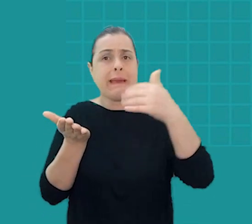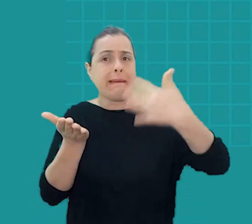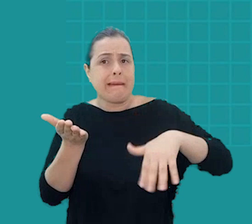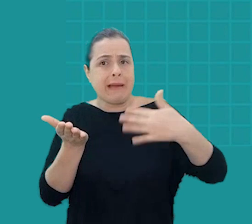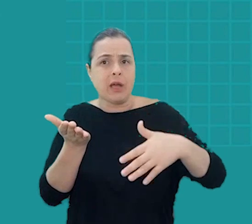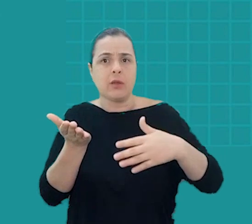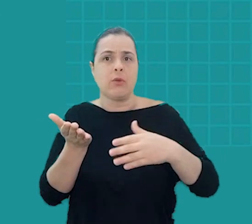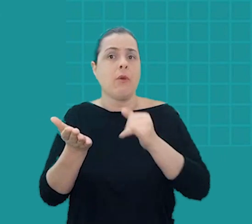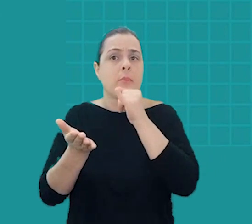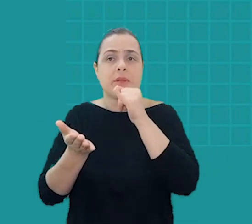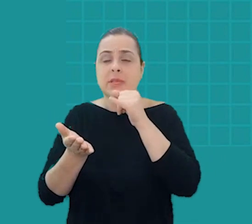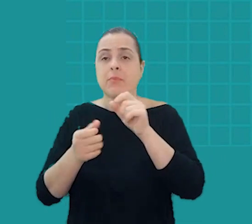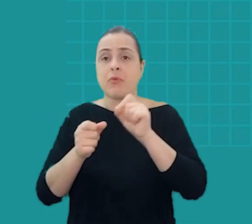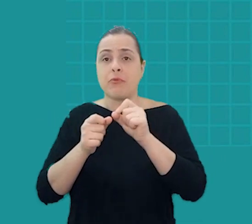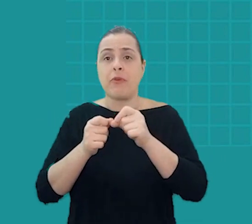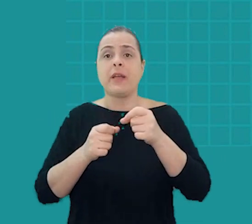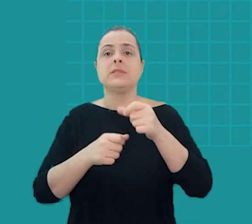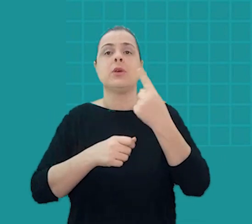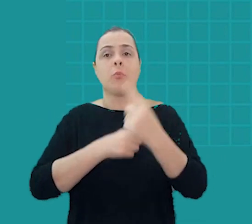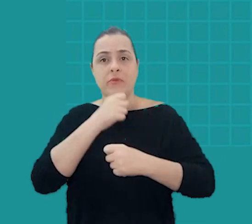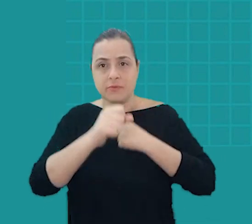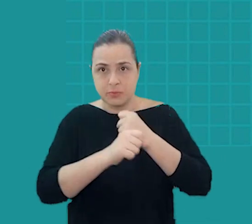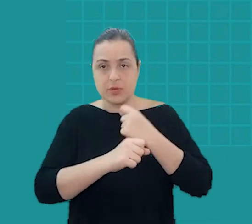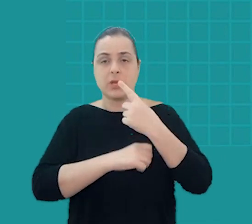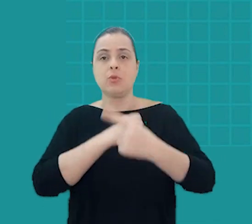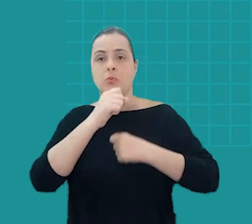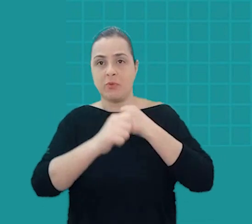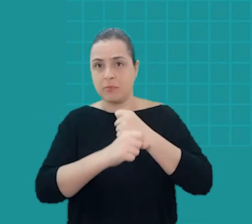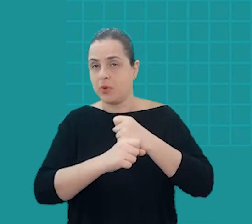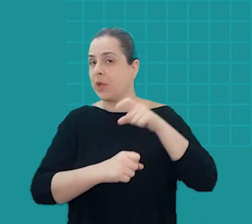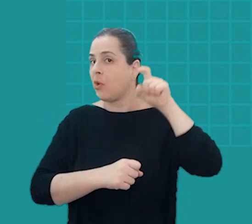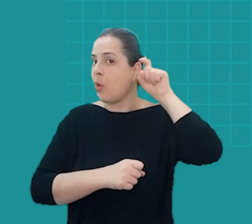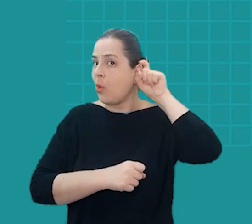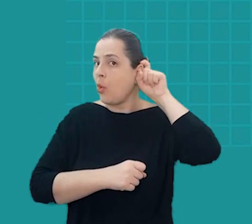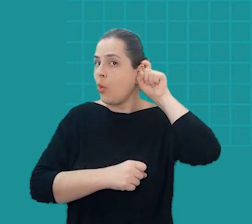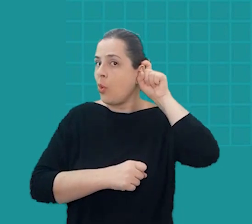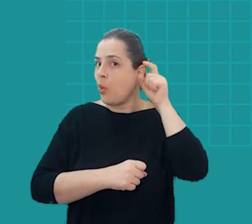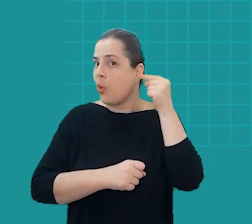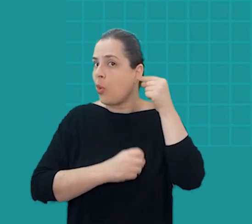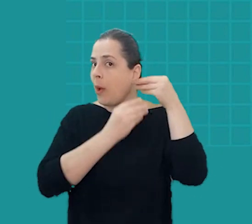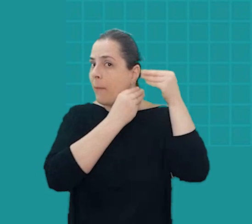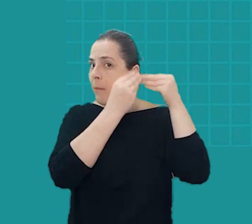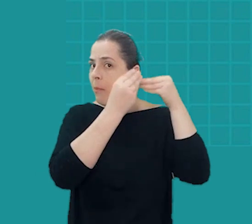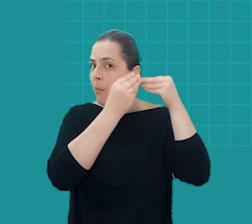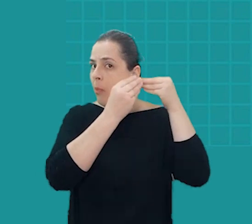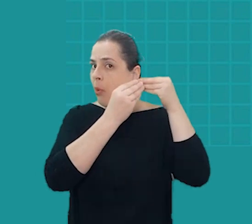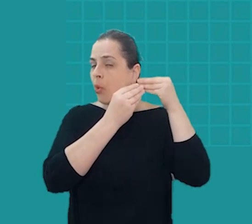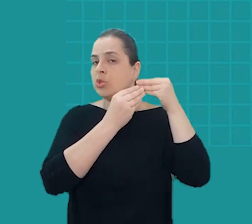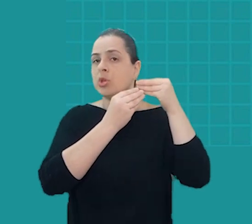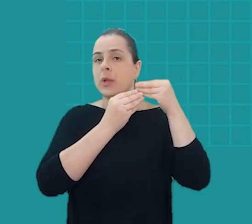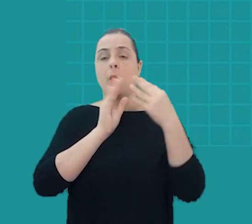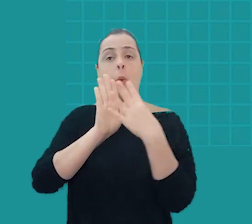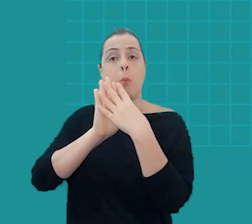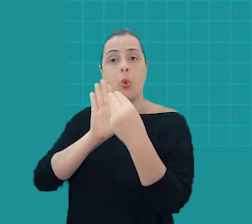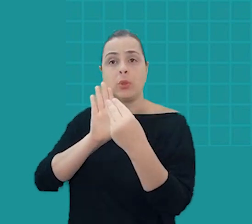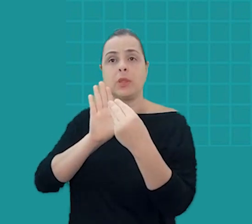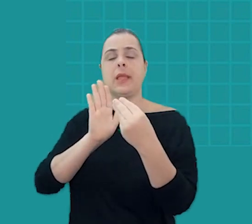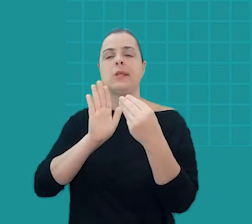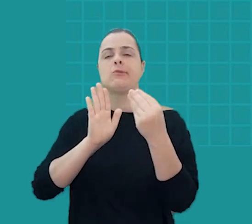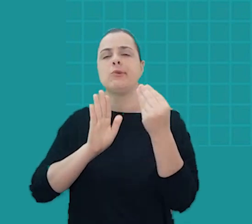um ano é necessário trocar. Ele acaba ficando rígido, acaba perdendo a flexibilidade e tal. E com isso,